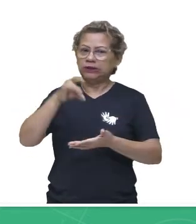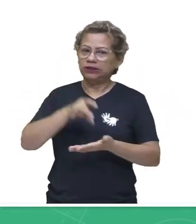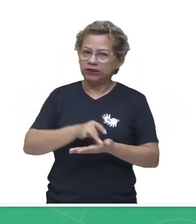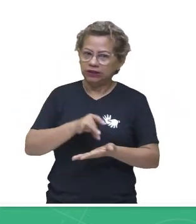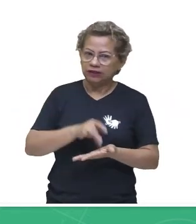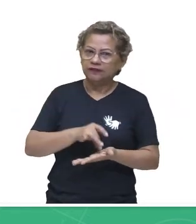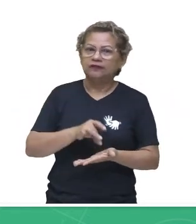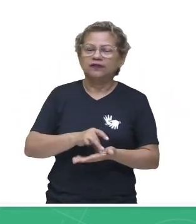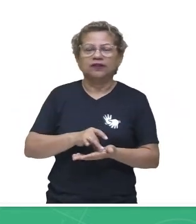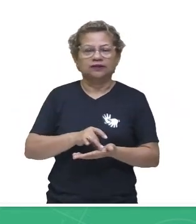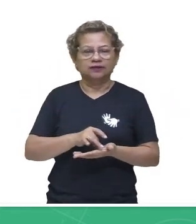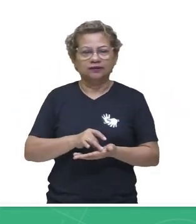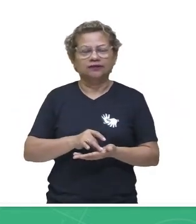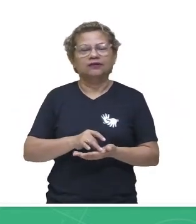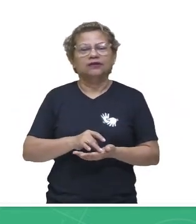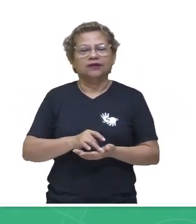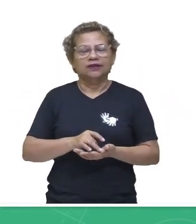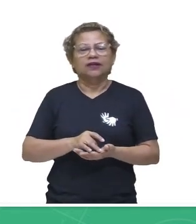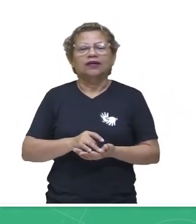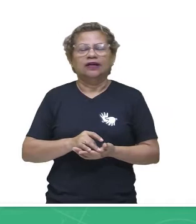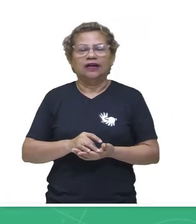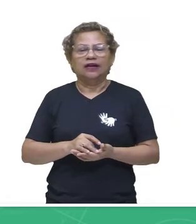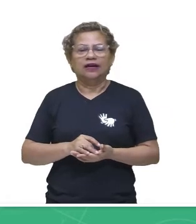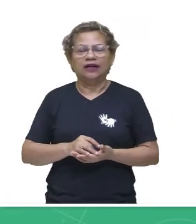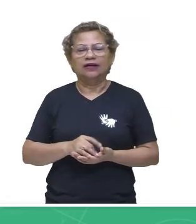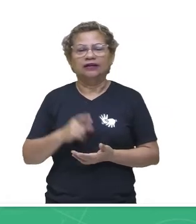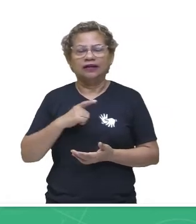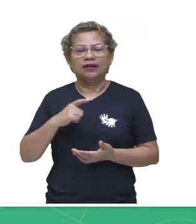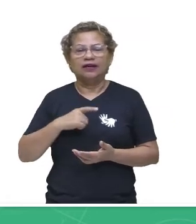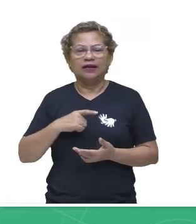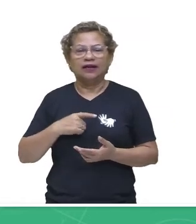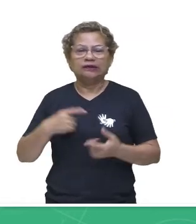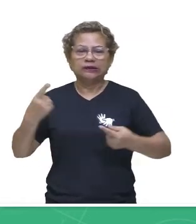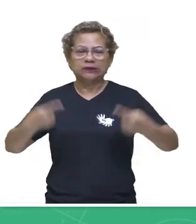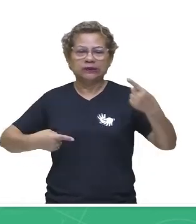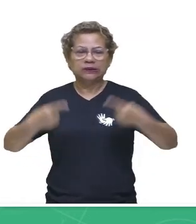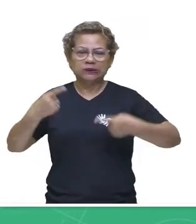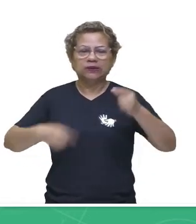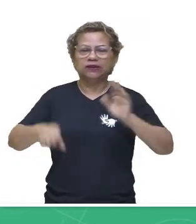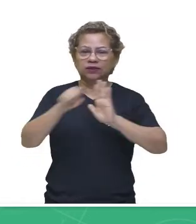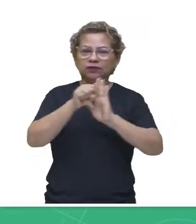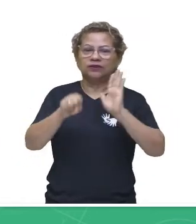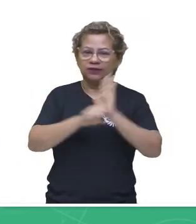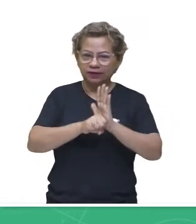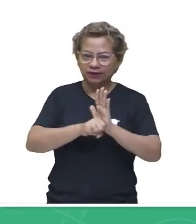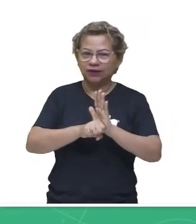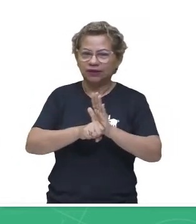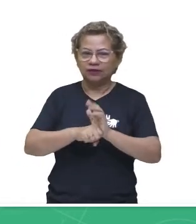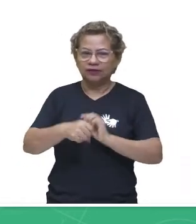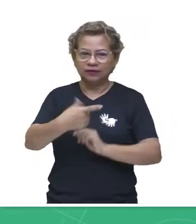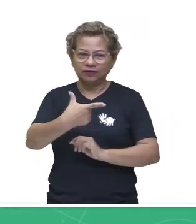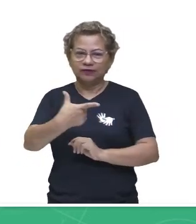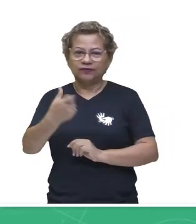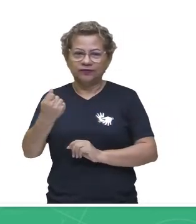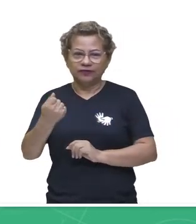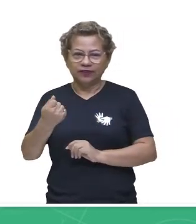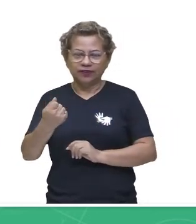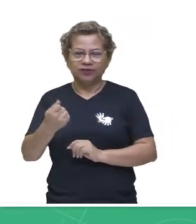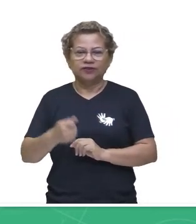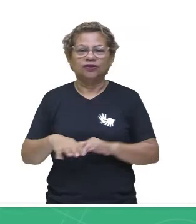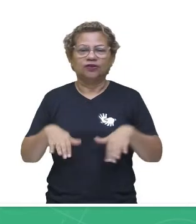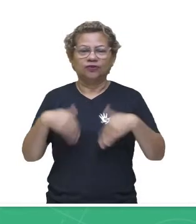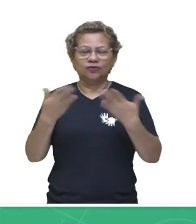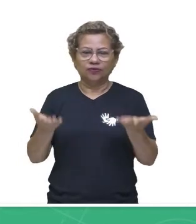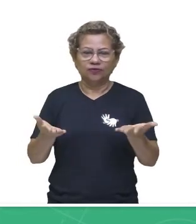está na origem de diversos conflitos ocorridos durante o século XX. Qual das alternativas abaixo apresenta fatores